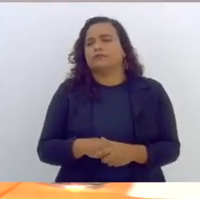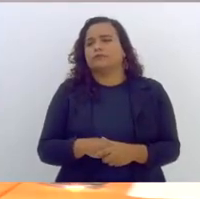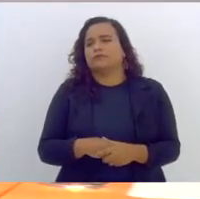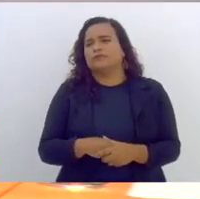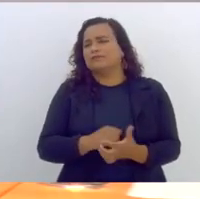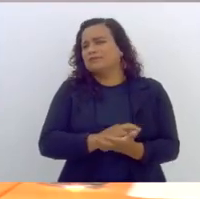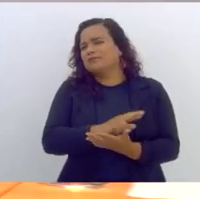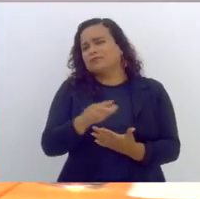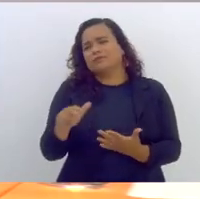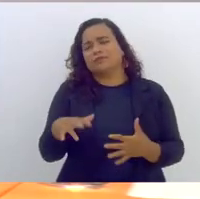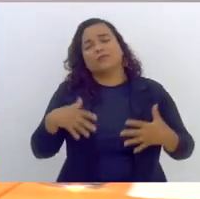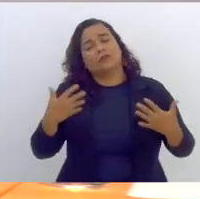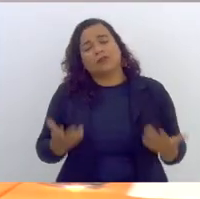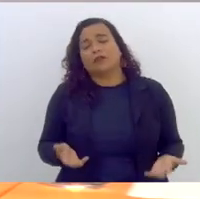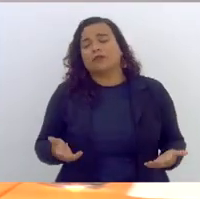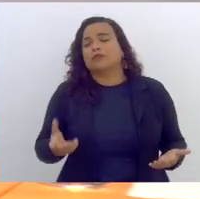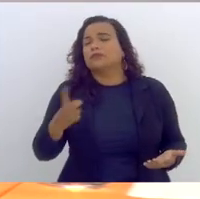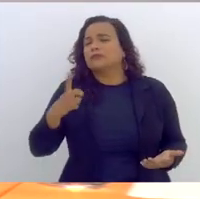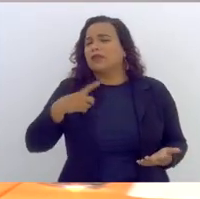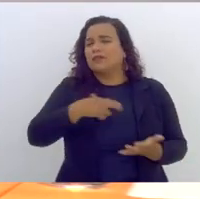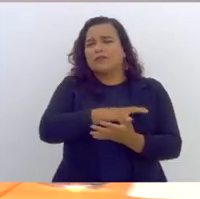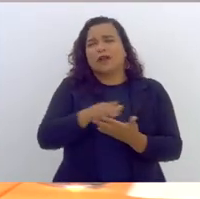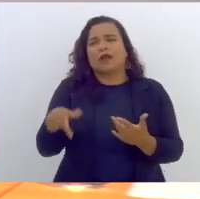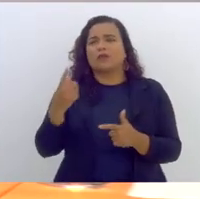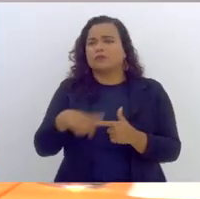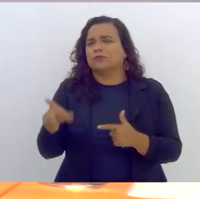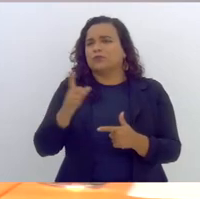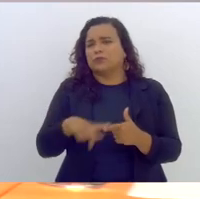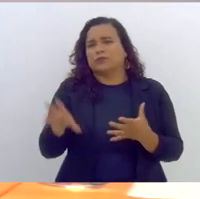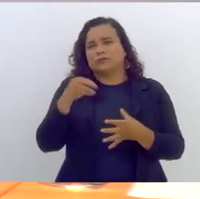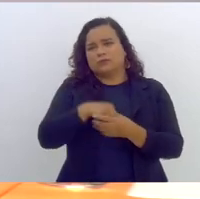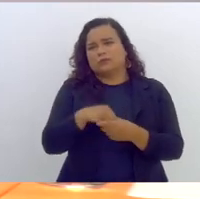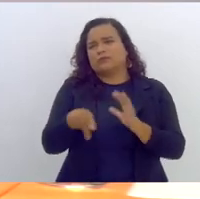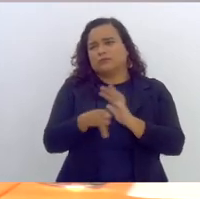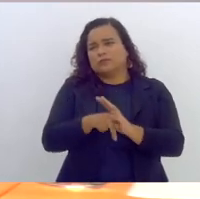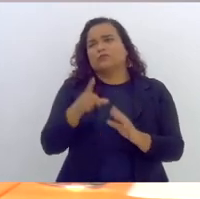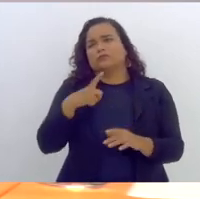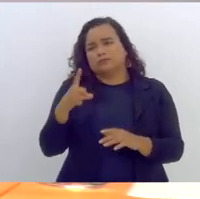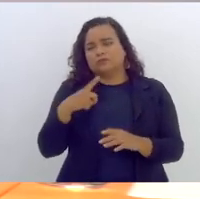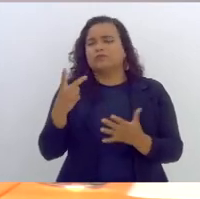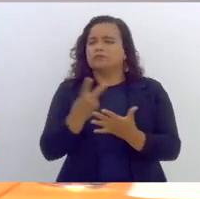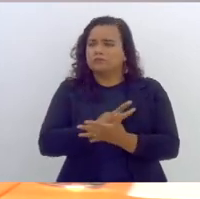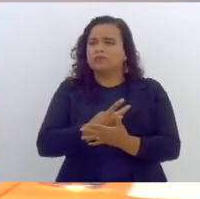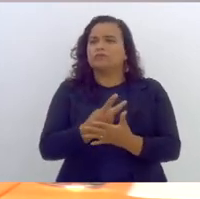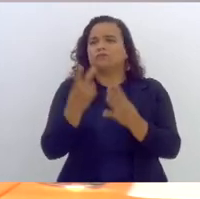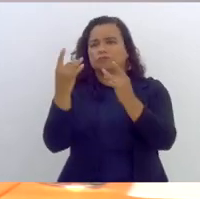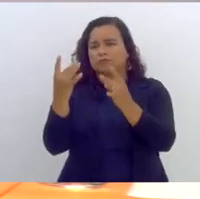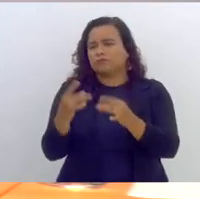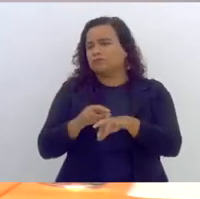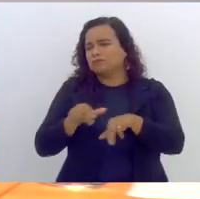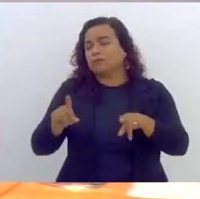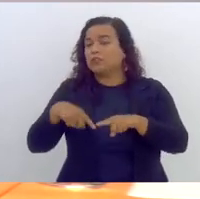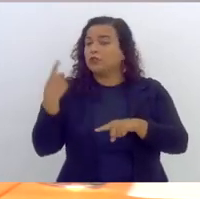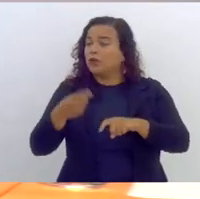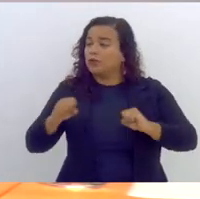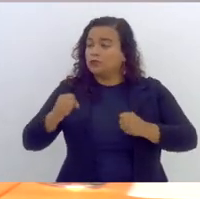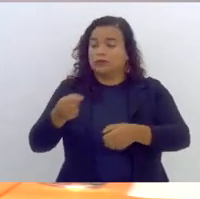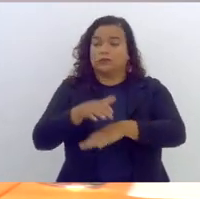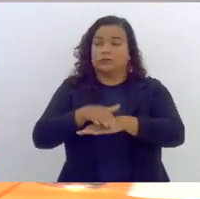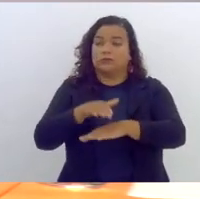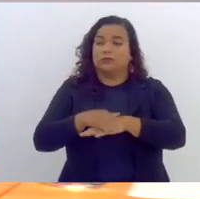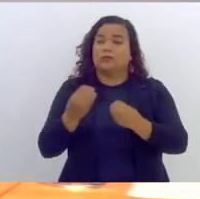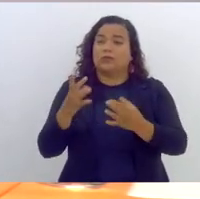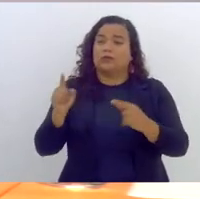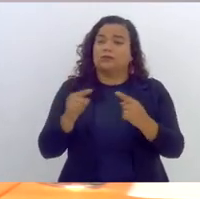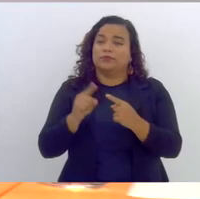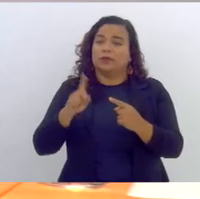Enfim então nós temos diversos problemas acontecendo nesse momento e o nosso empenho é para que isso